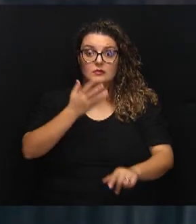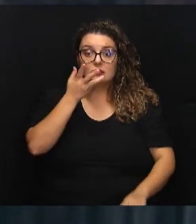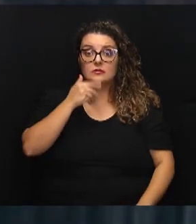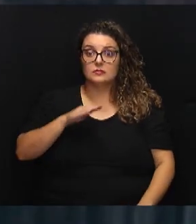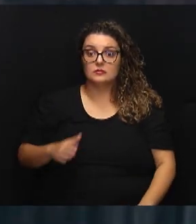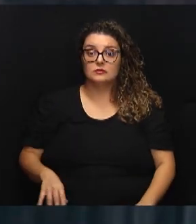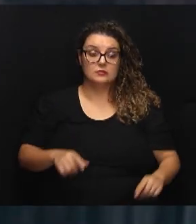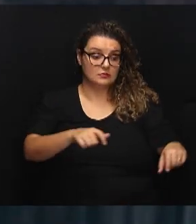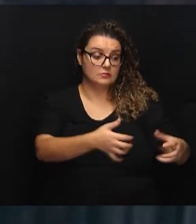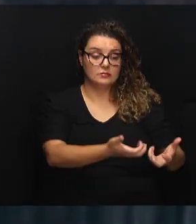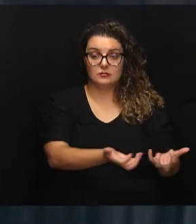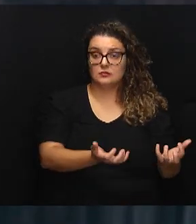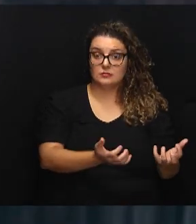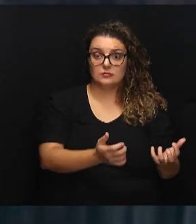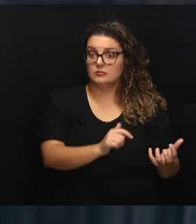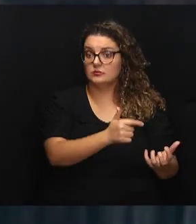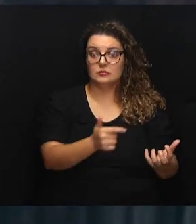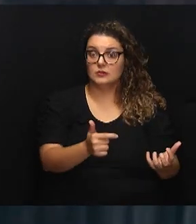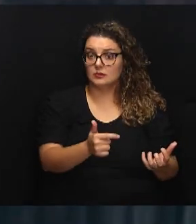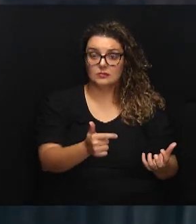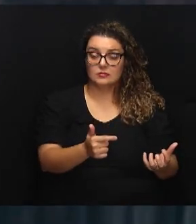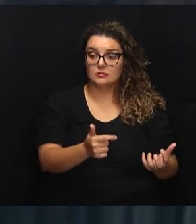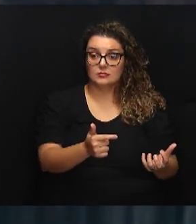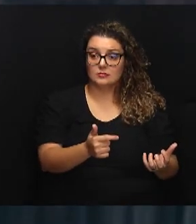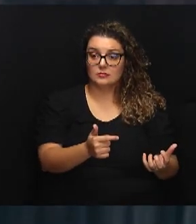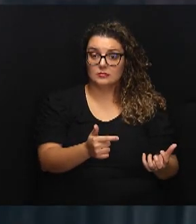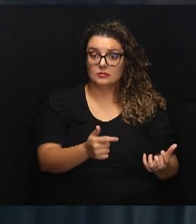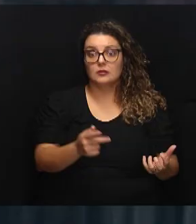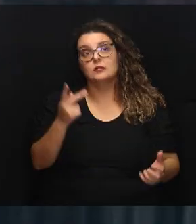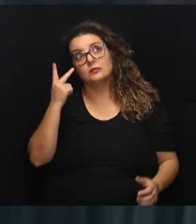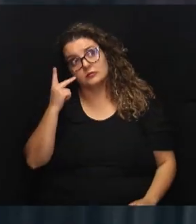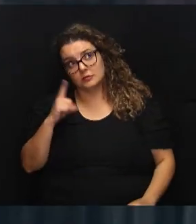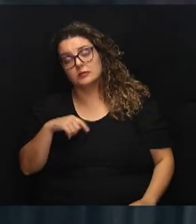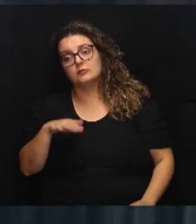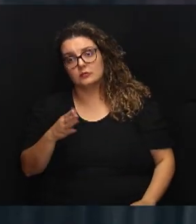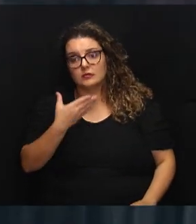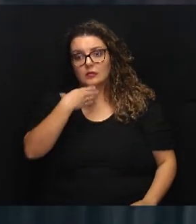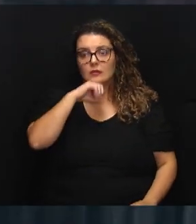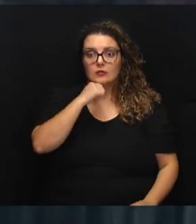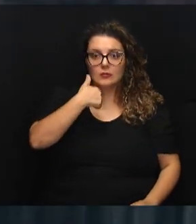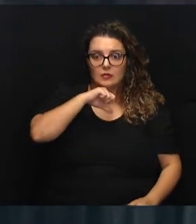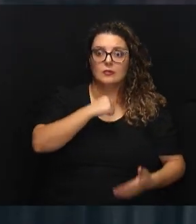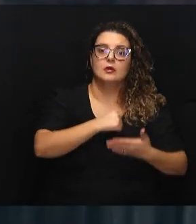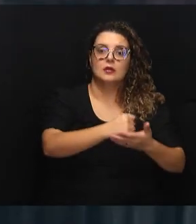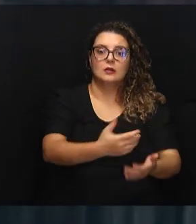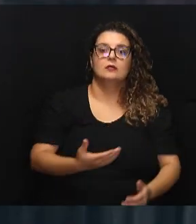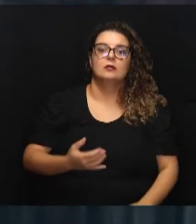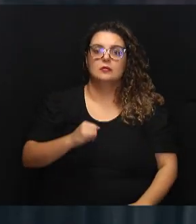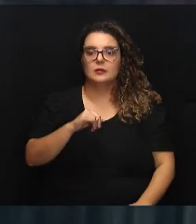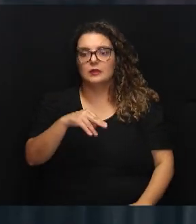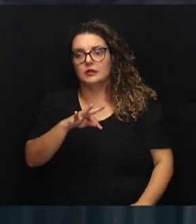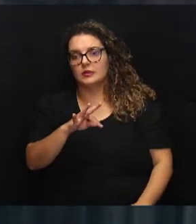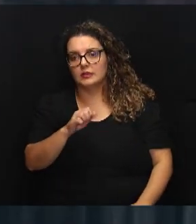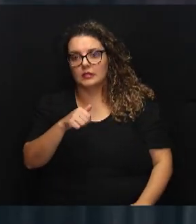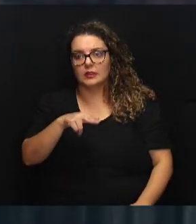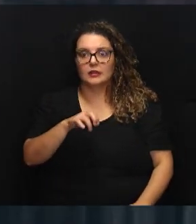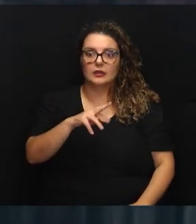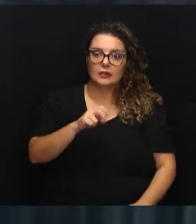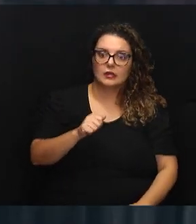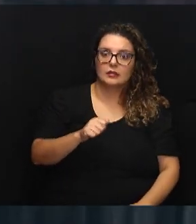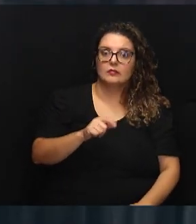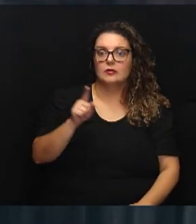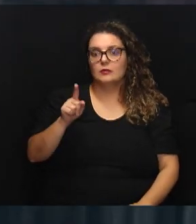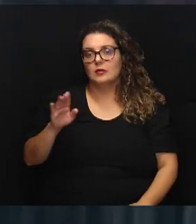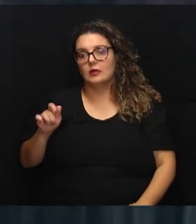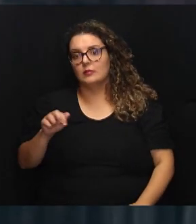não, no interior. Em São Paulo até que tem mais, que o pai leva, vai para Itaquera, vai para Barra Funda,